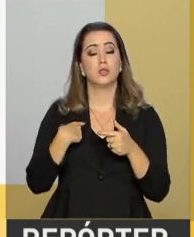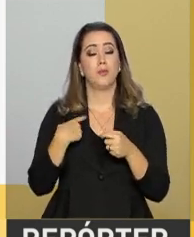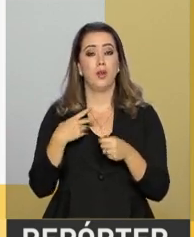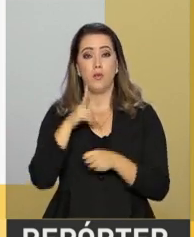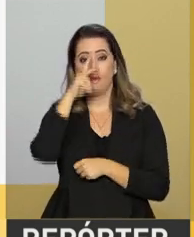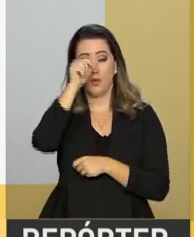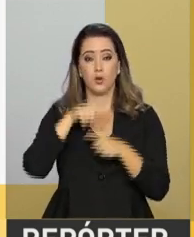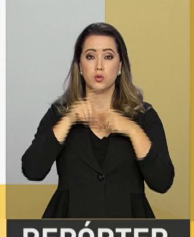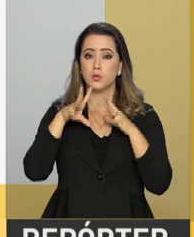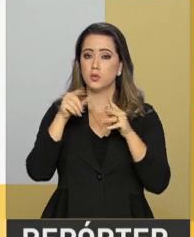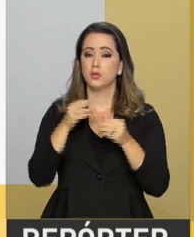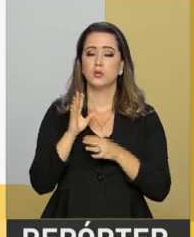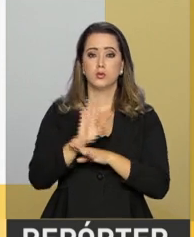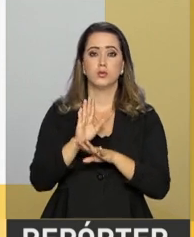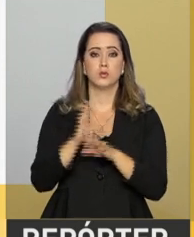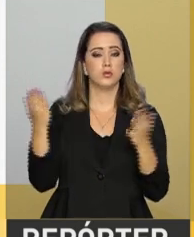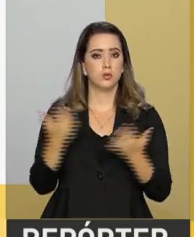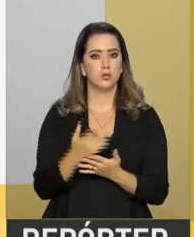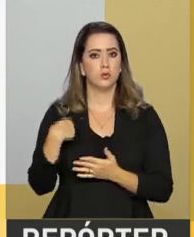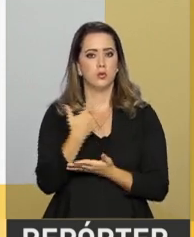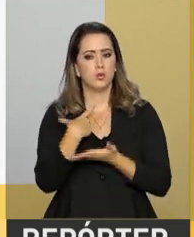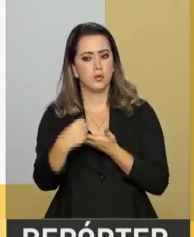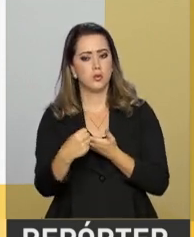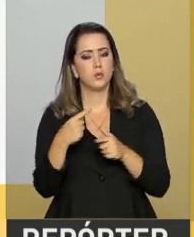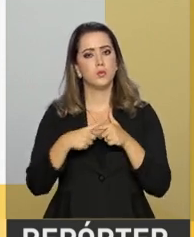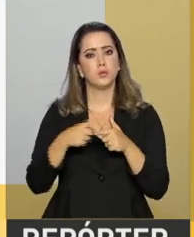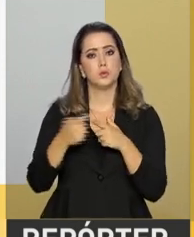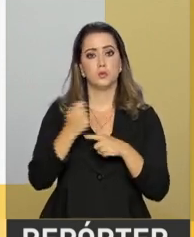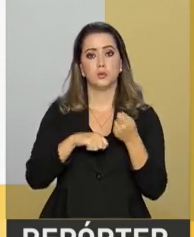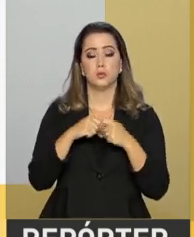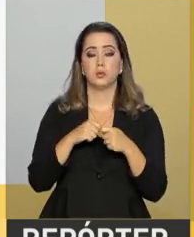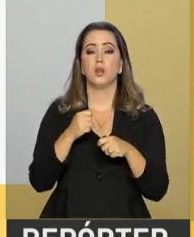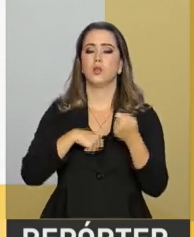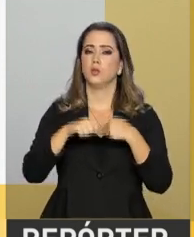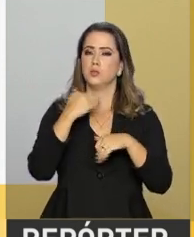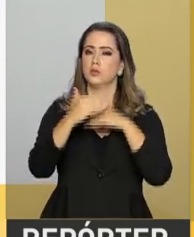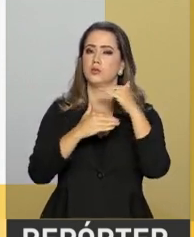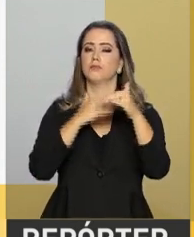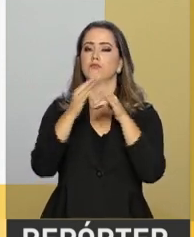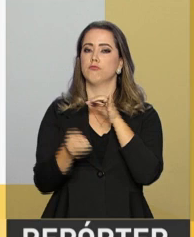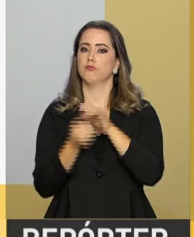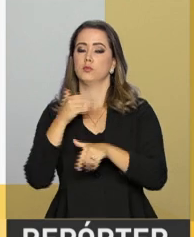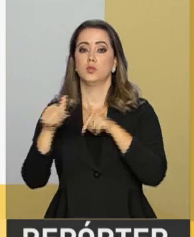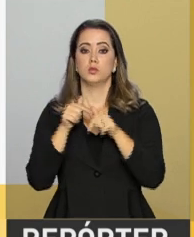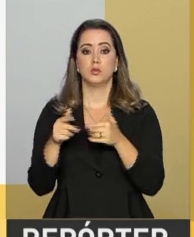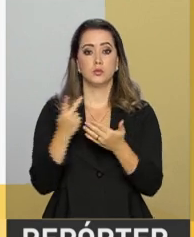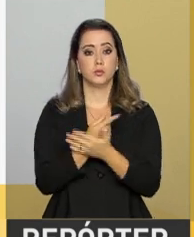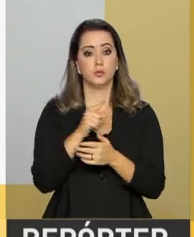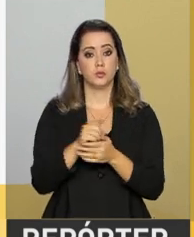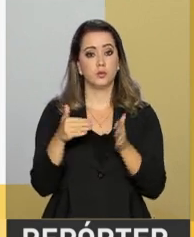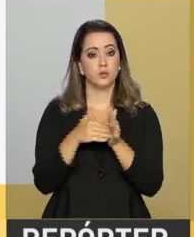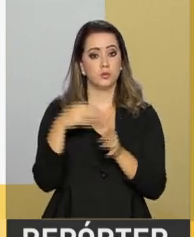isso está dando frutos agora saímos da crise a economia está crescendo e voltamos a criar empregos até outubro